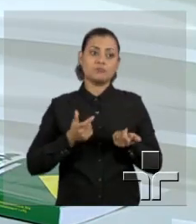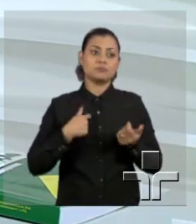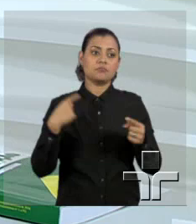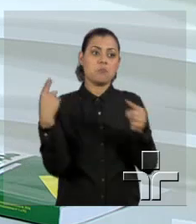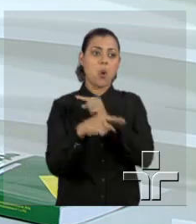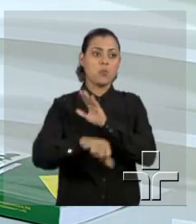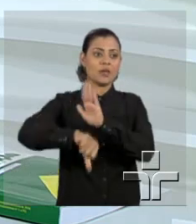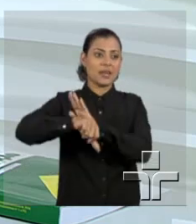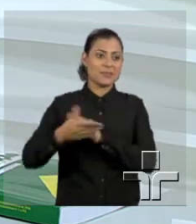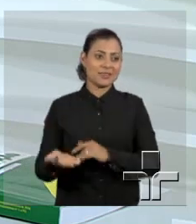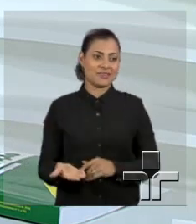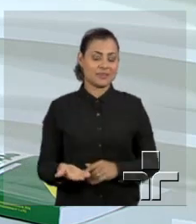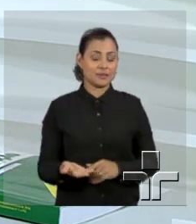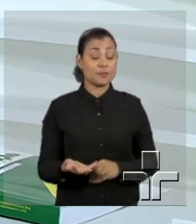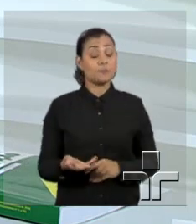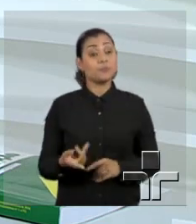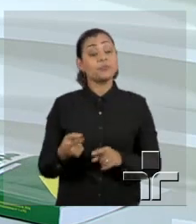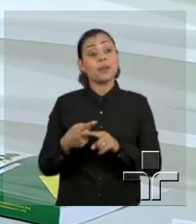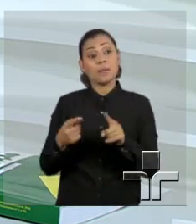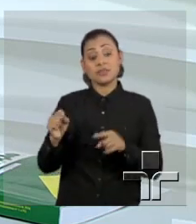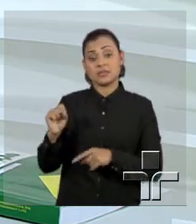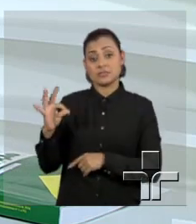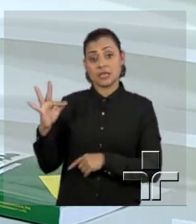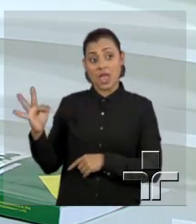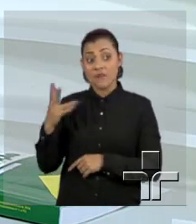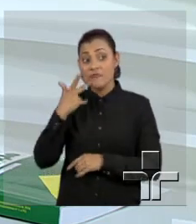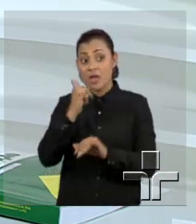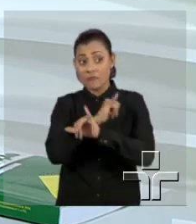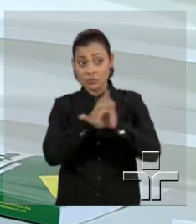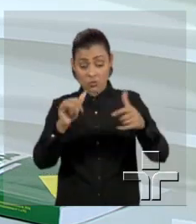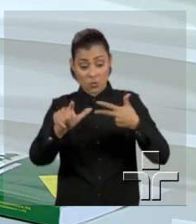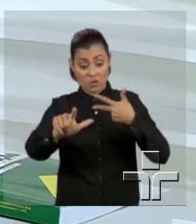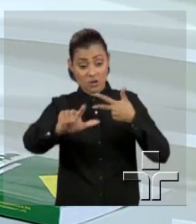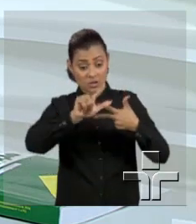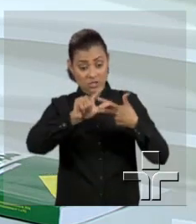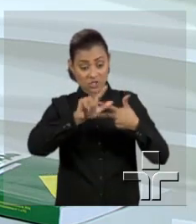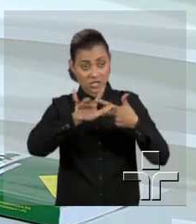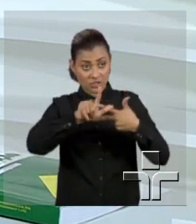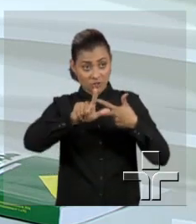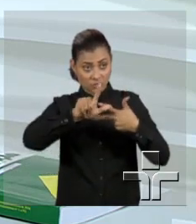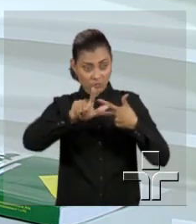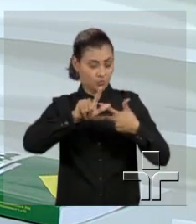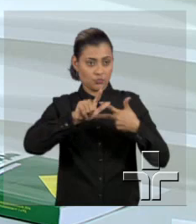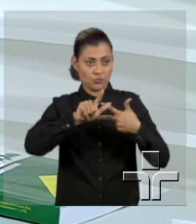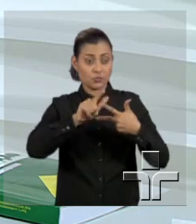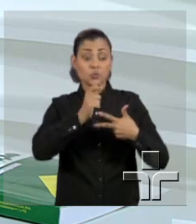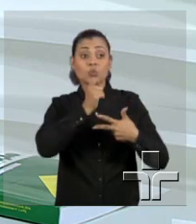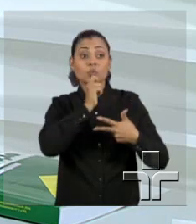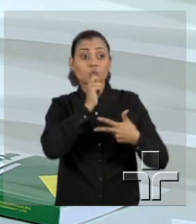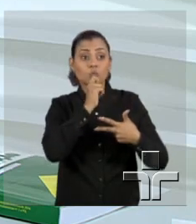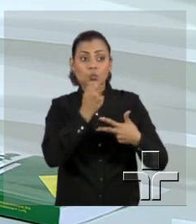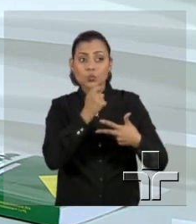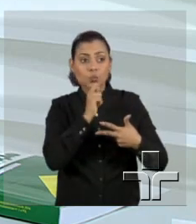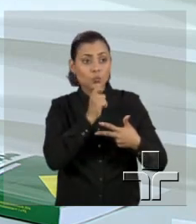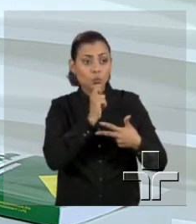Supremo disse, enquanto o Poder Legislativo não expede a lei